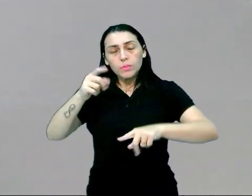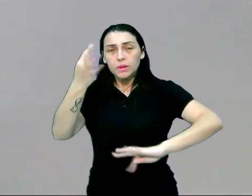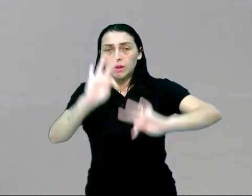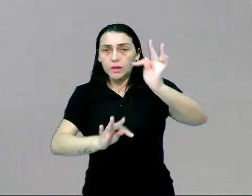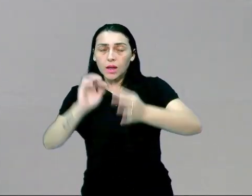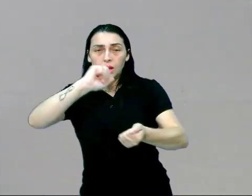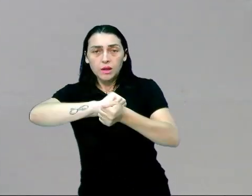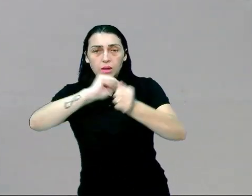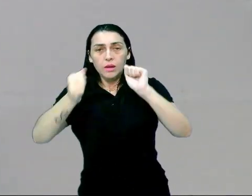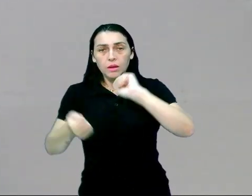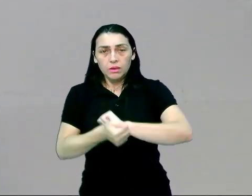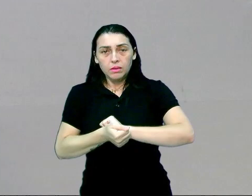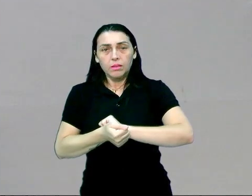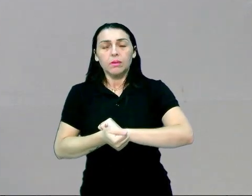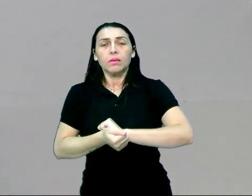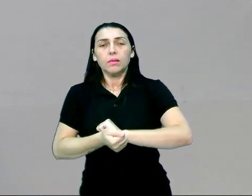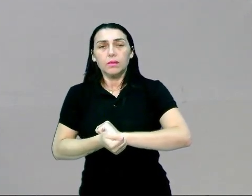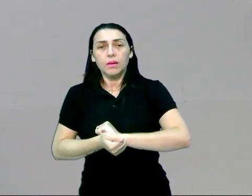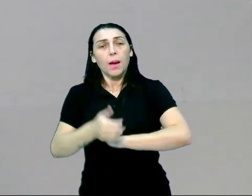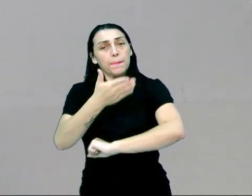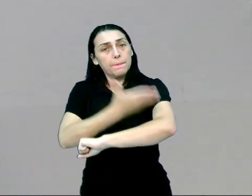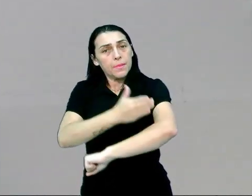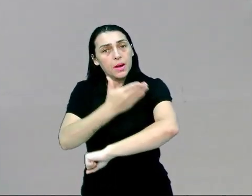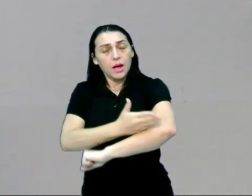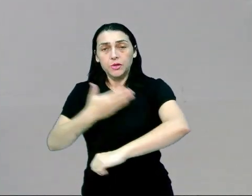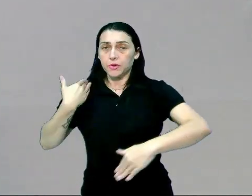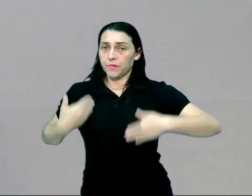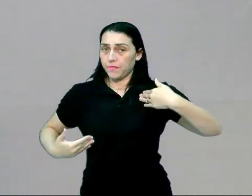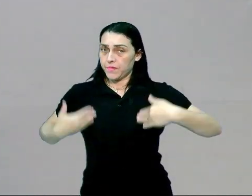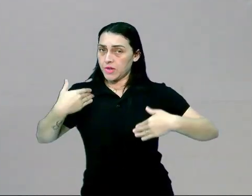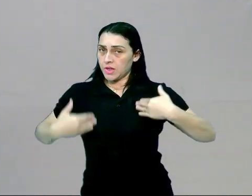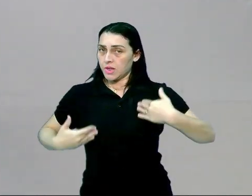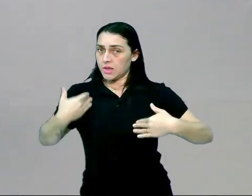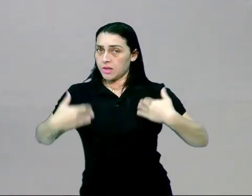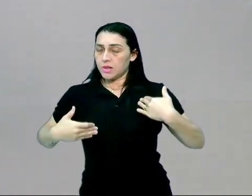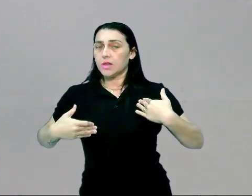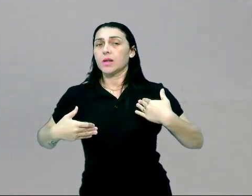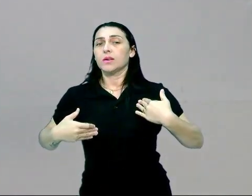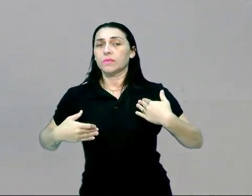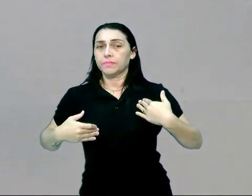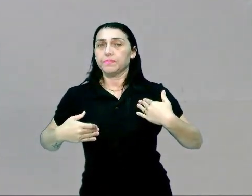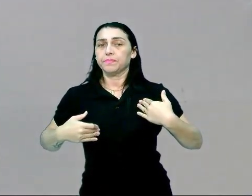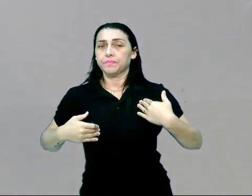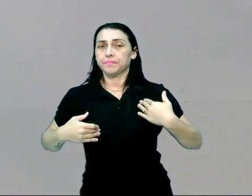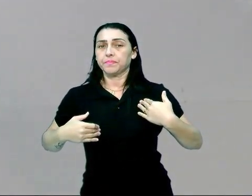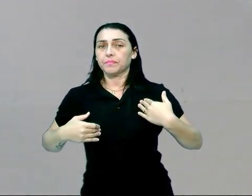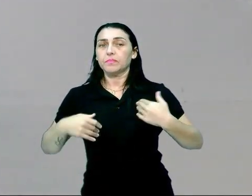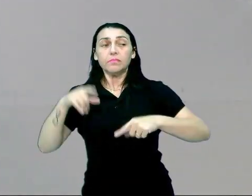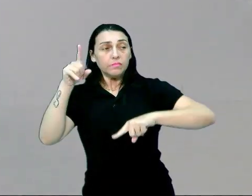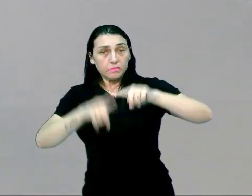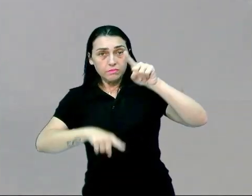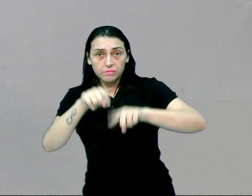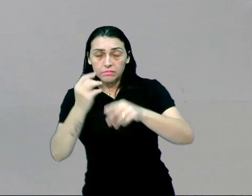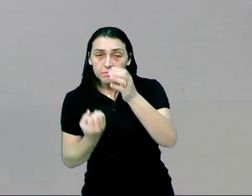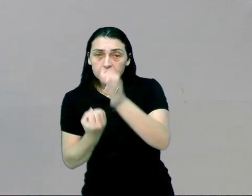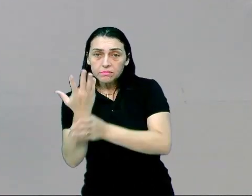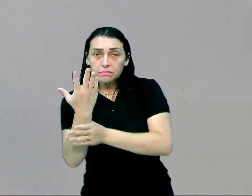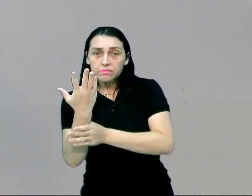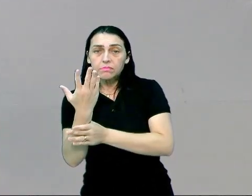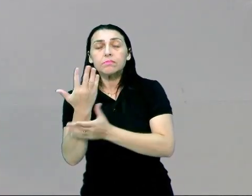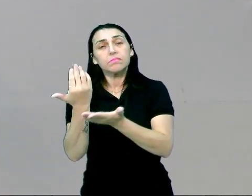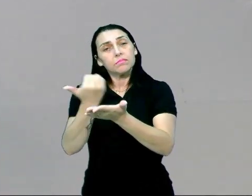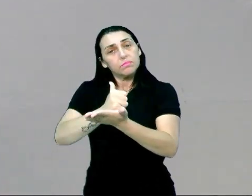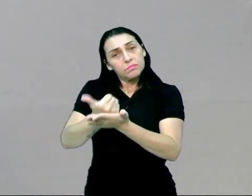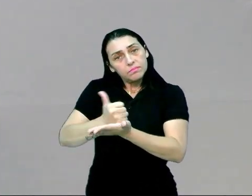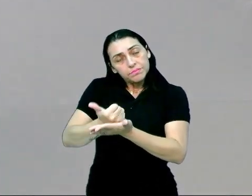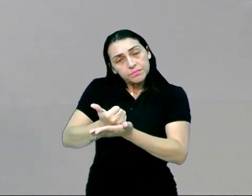a adaptação para a prática física. Justamente quando eu acho que o produtor do videogame,